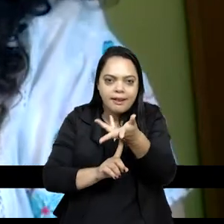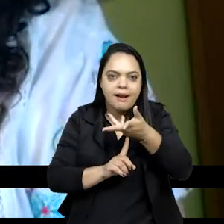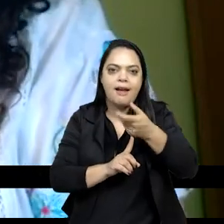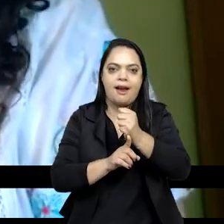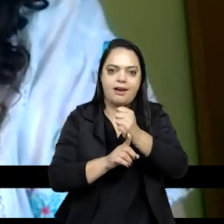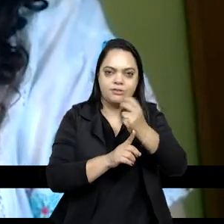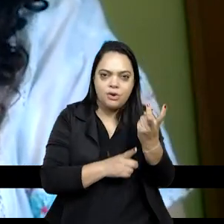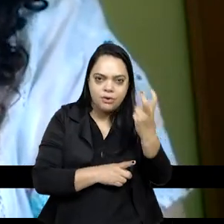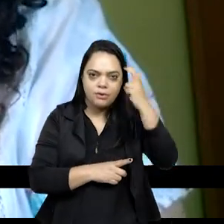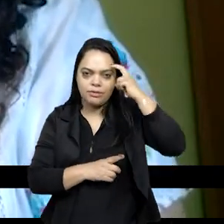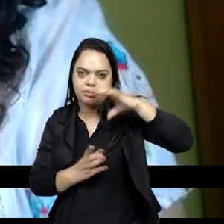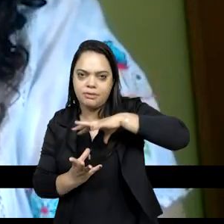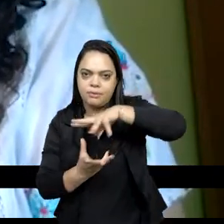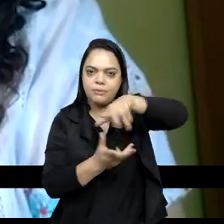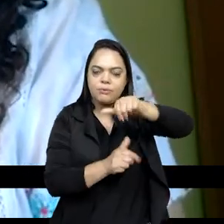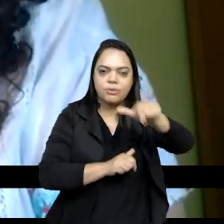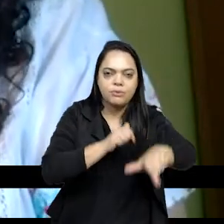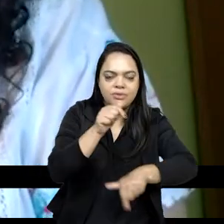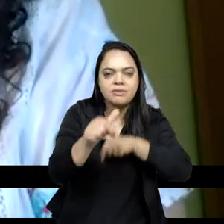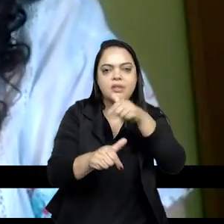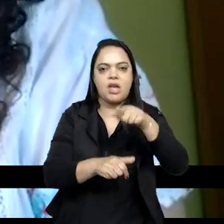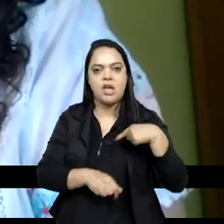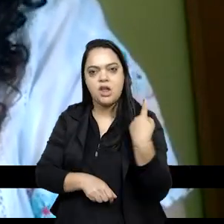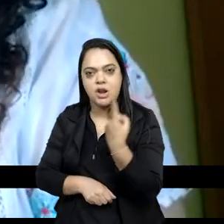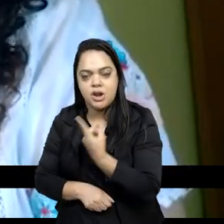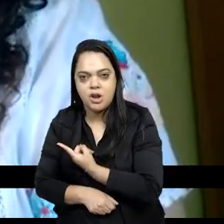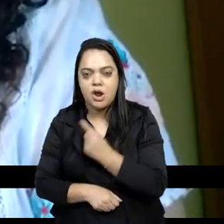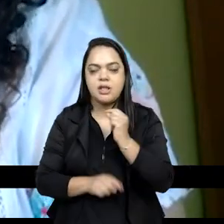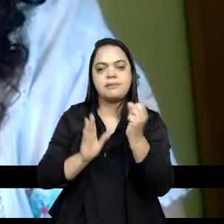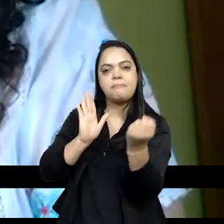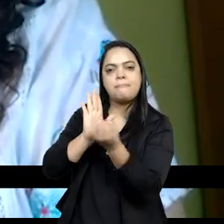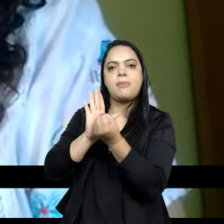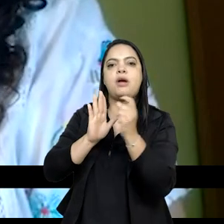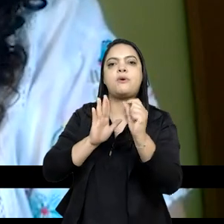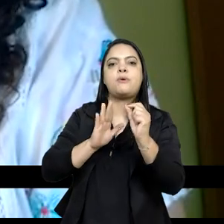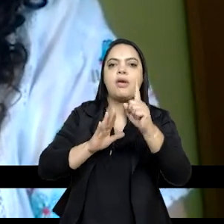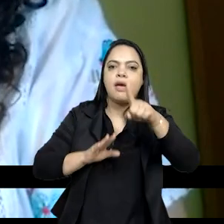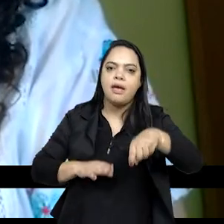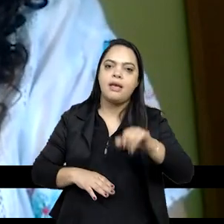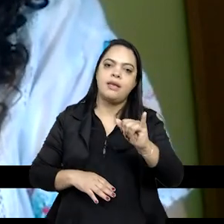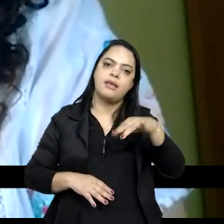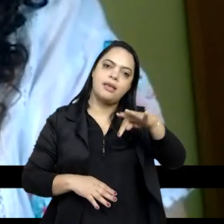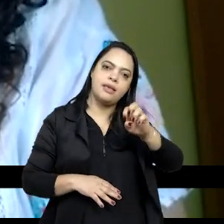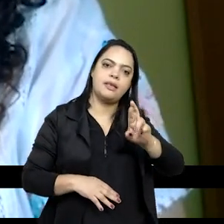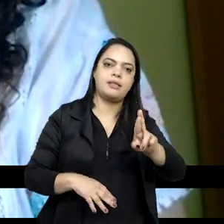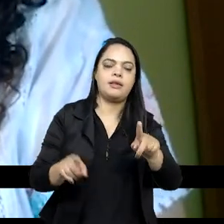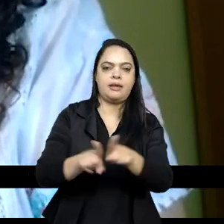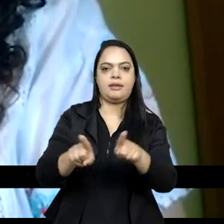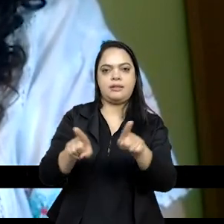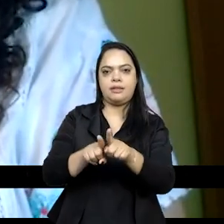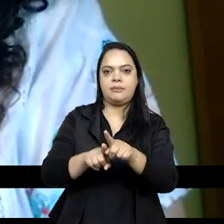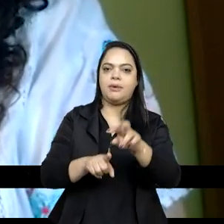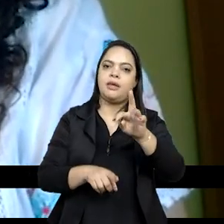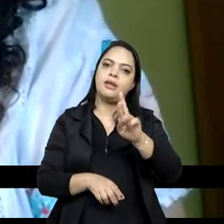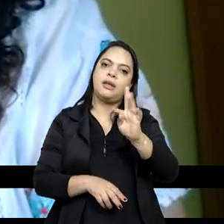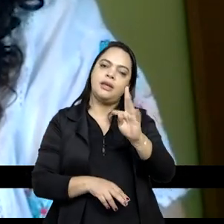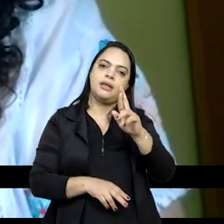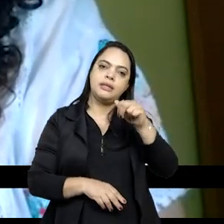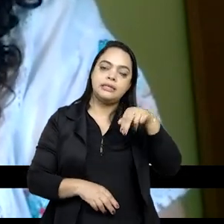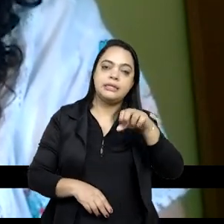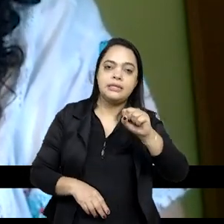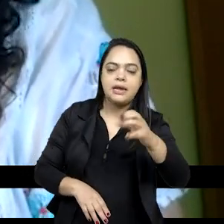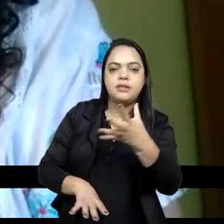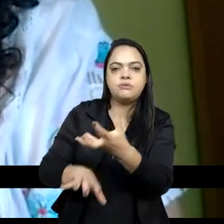cultura e nos mundos do trabalho. Nossas marcas são a Inter e a Transdisciplinaridade, de